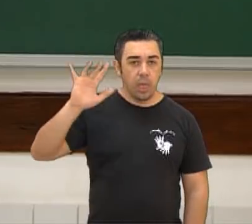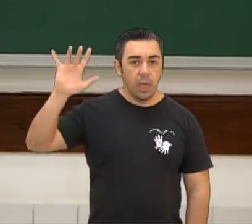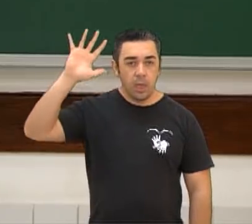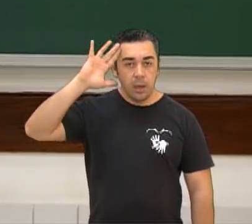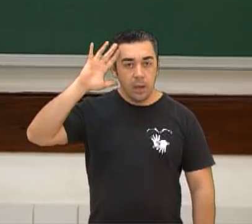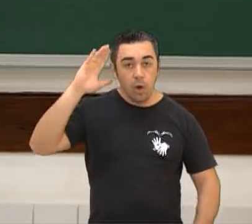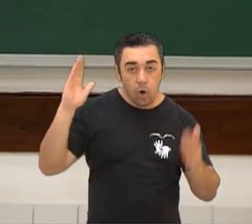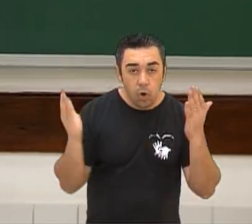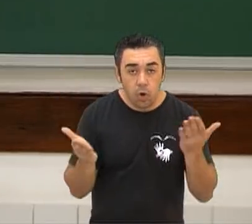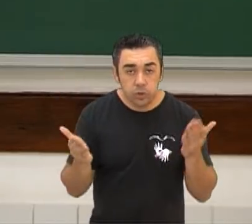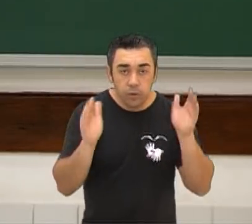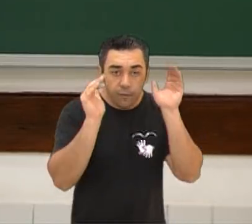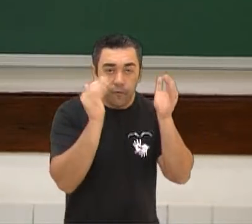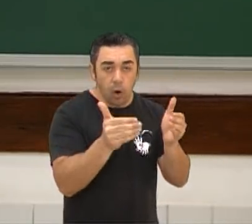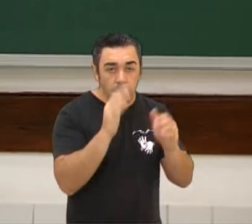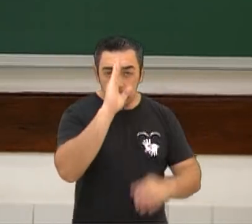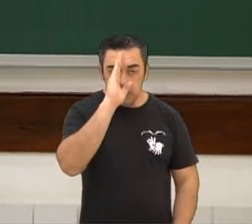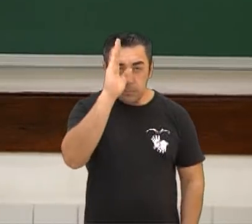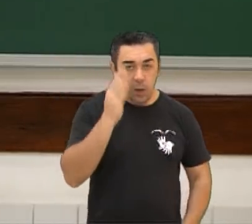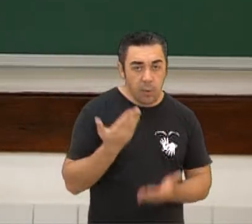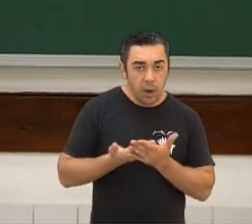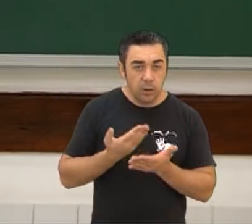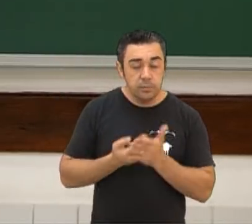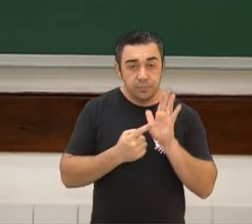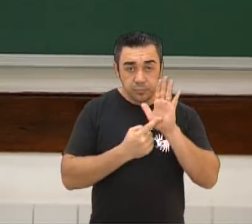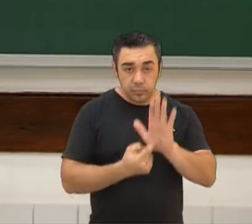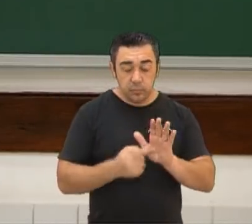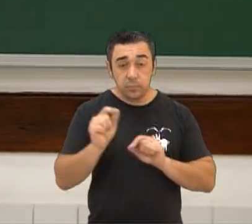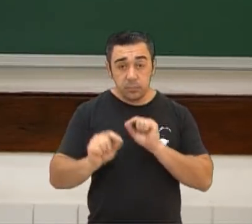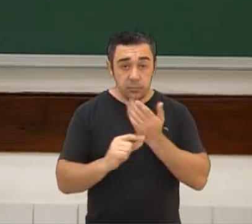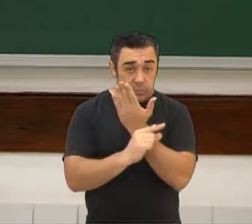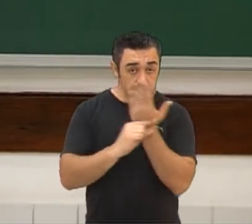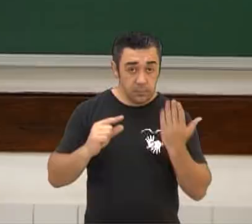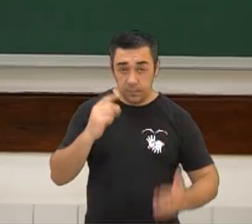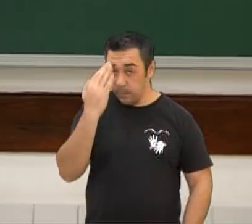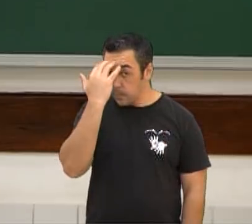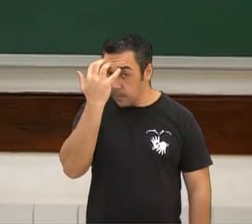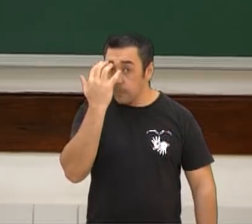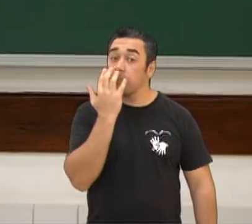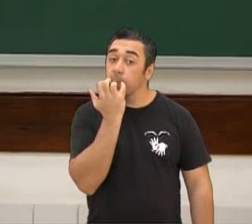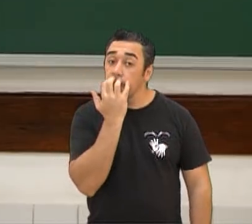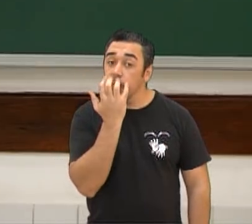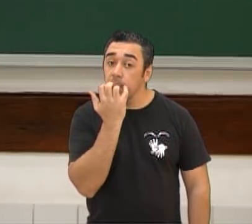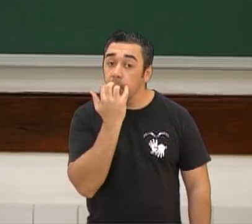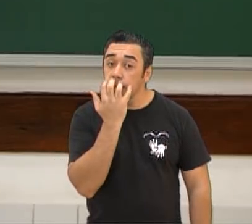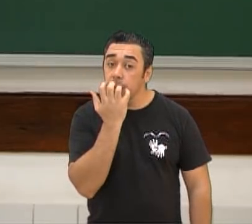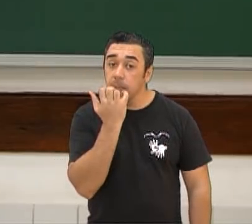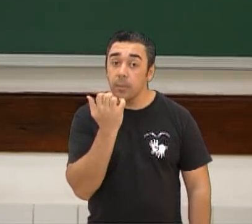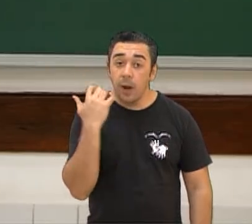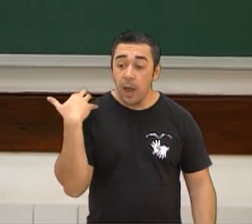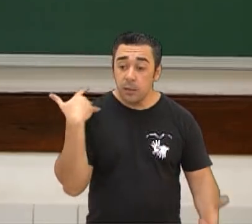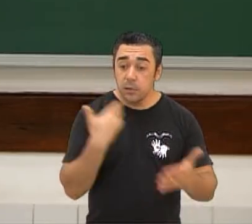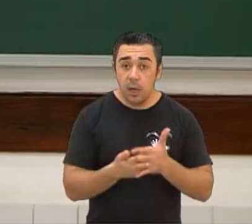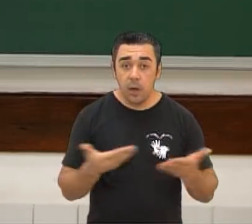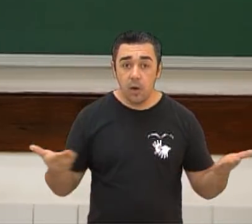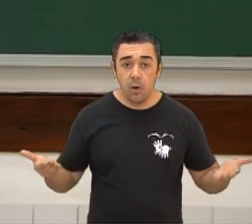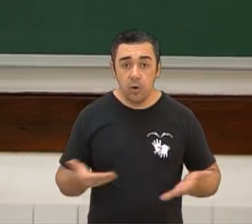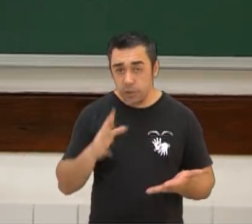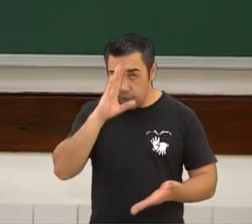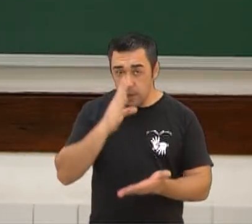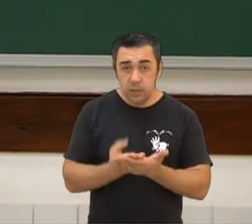aula de hoje, demonstrar justamente que, na visão do Nietzsche, a humanidade até hoje acredita numa